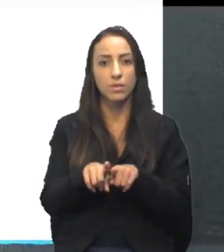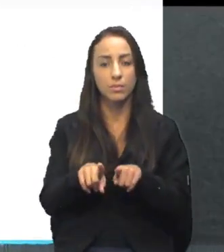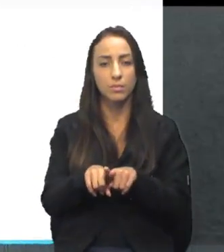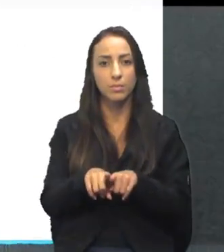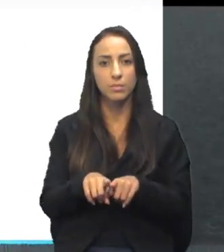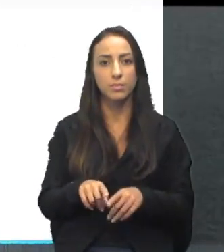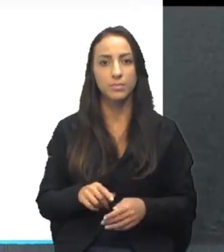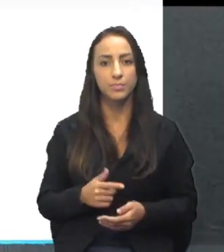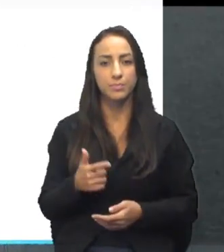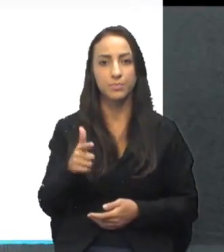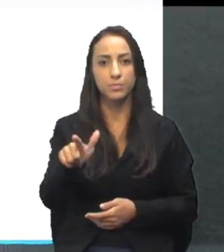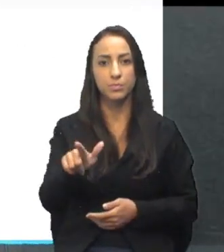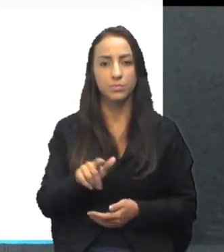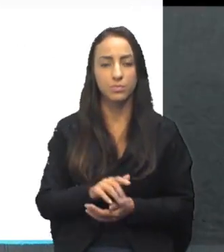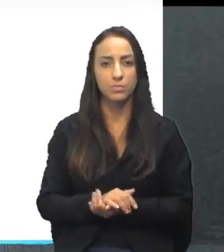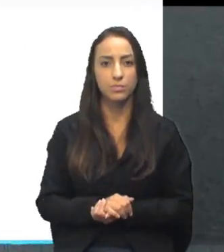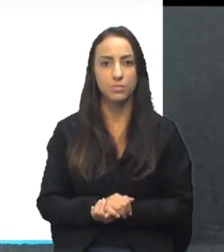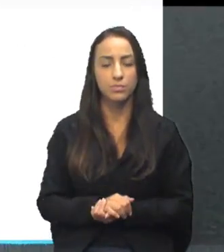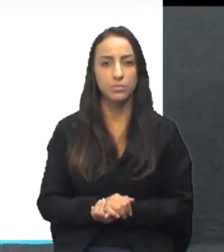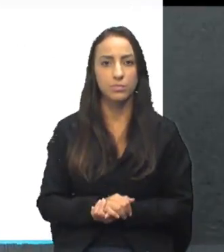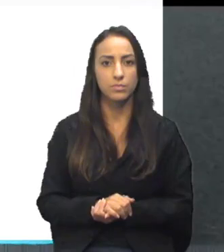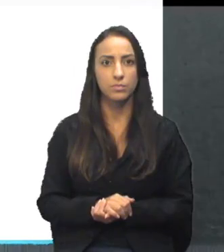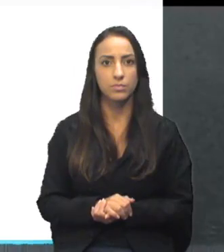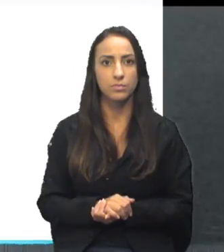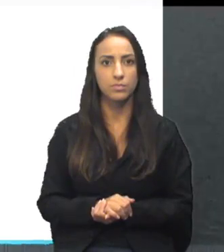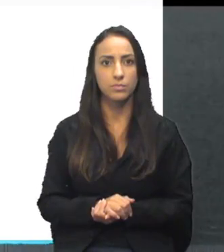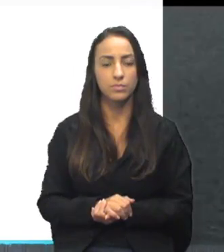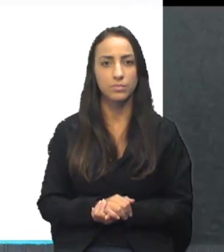também a posição,